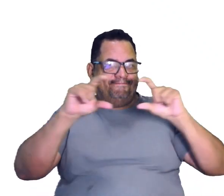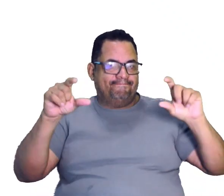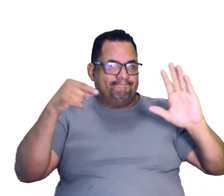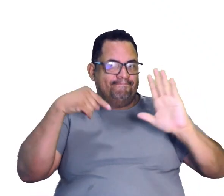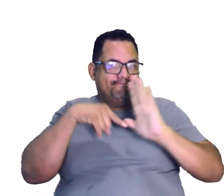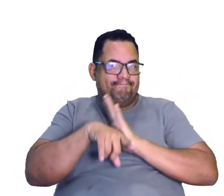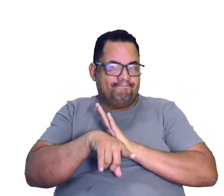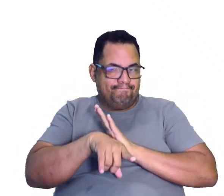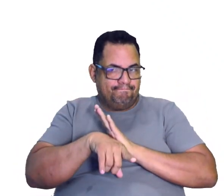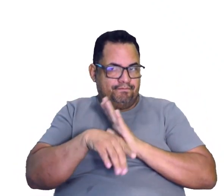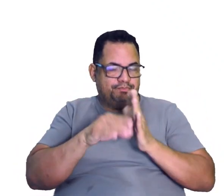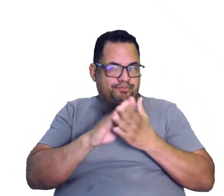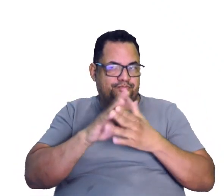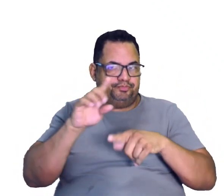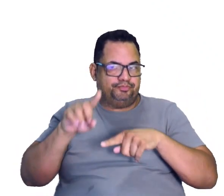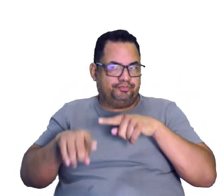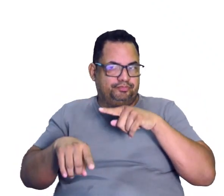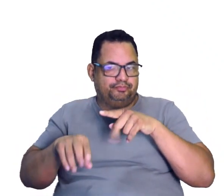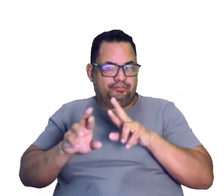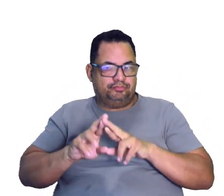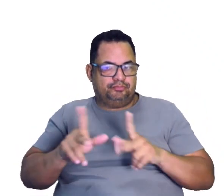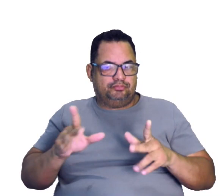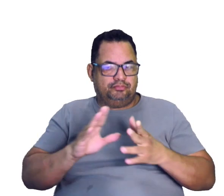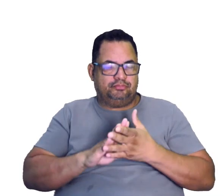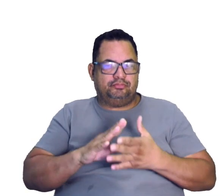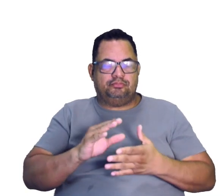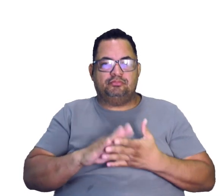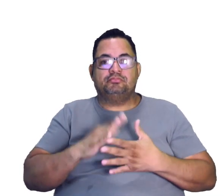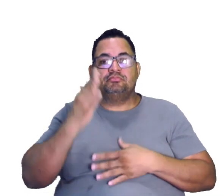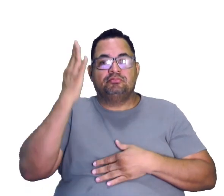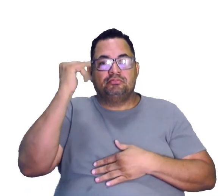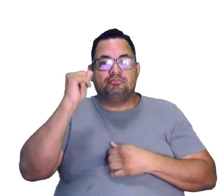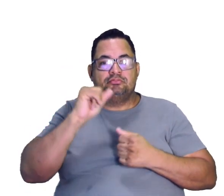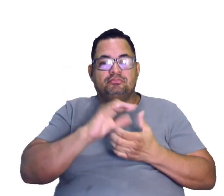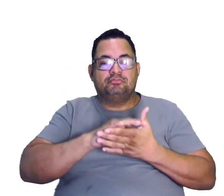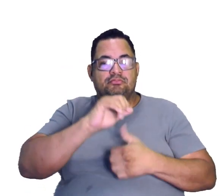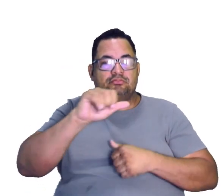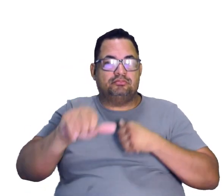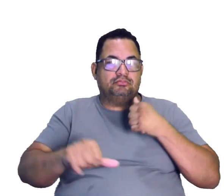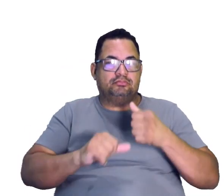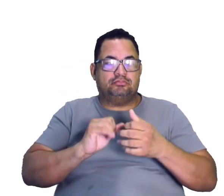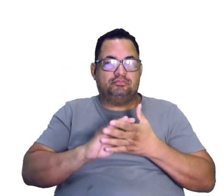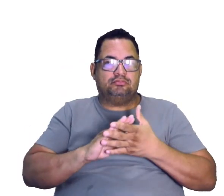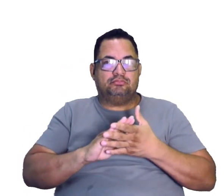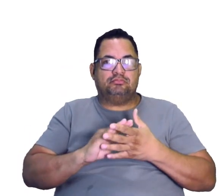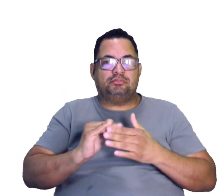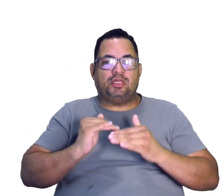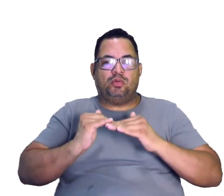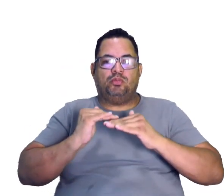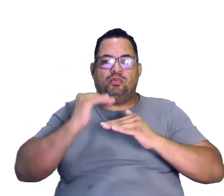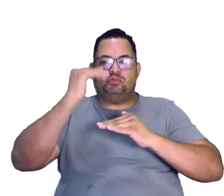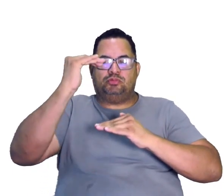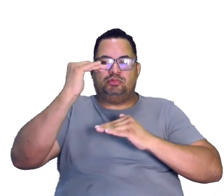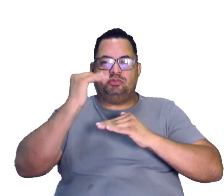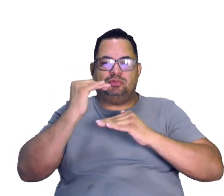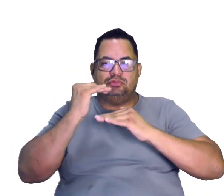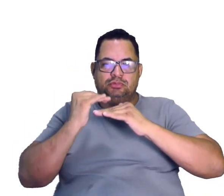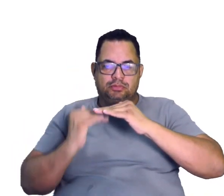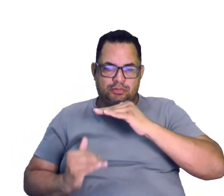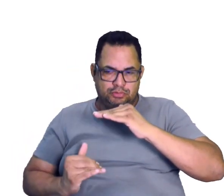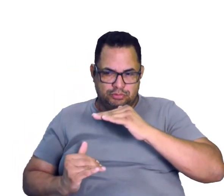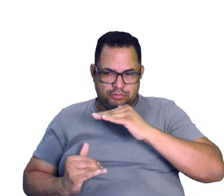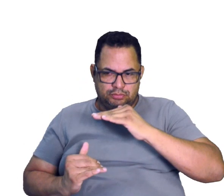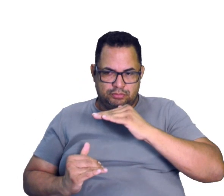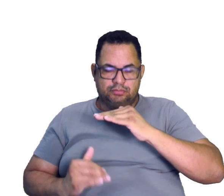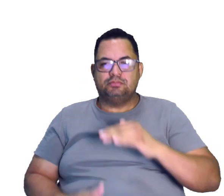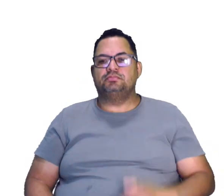essas informações que divergem em unidades, saiba que você vai converter ou para o múltiplo ou para o submúltiplo, né, professor